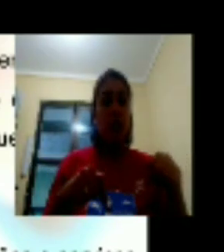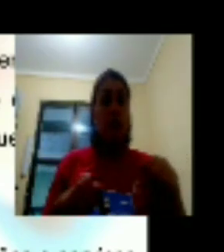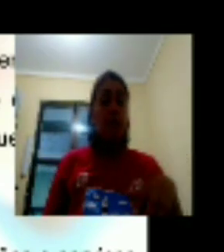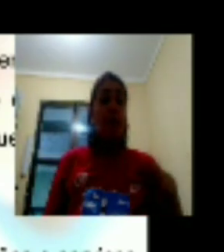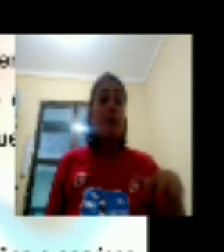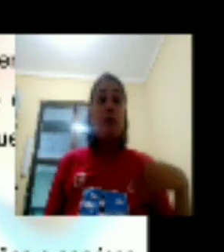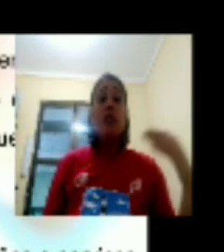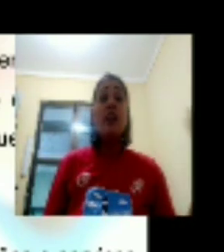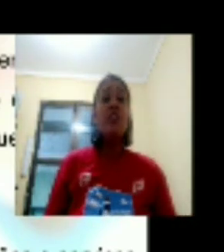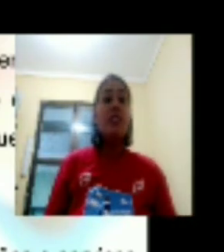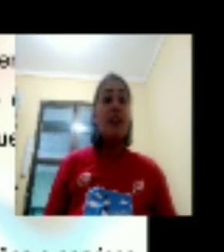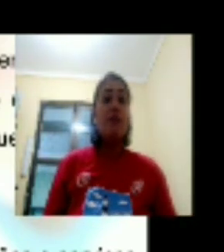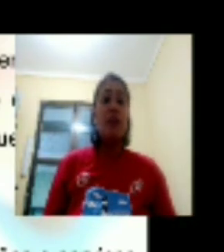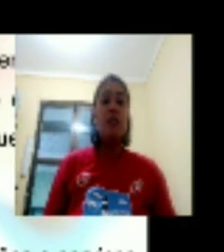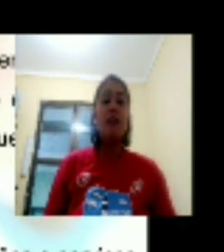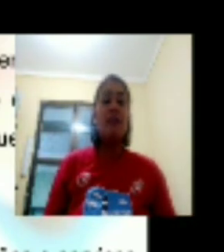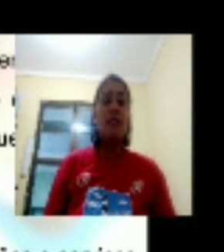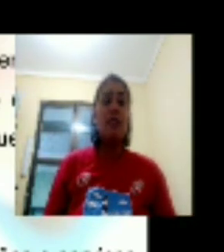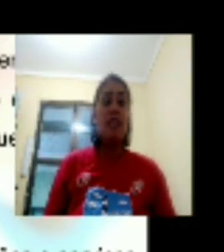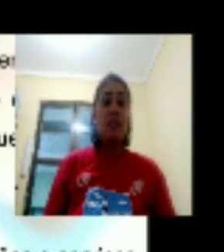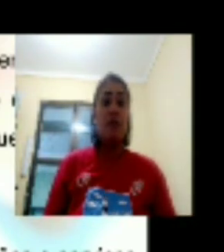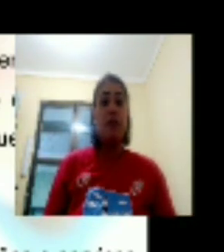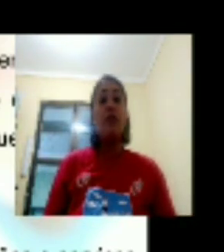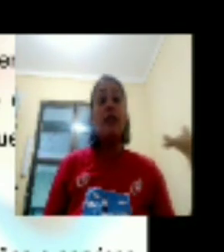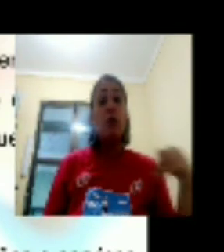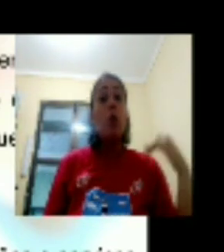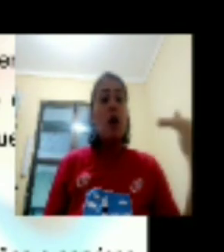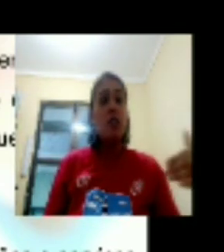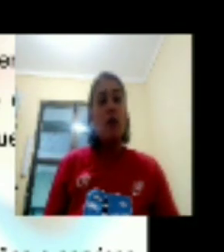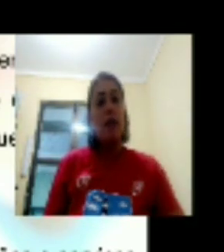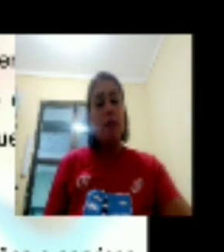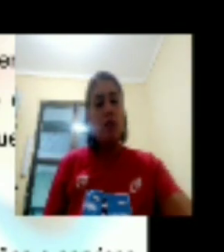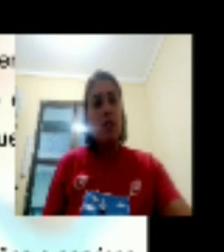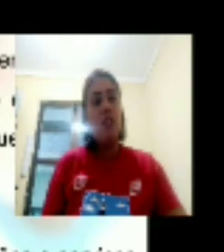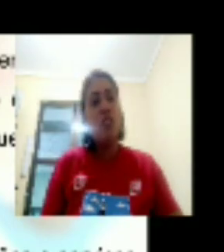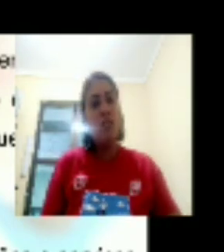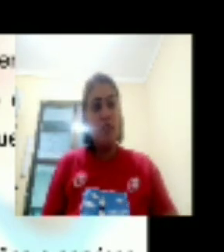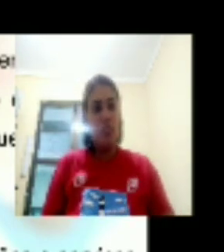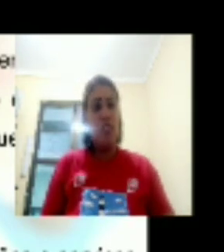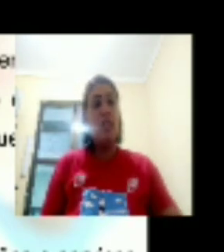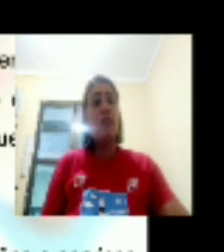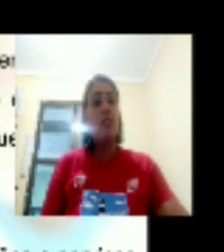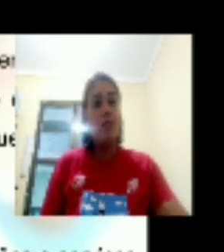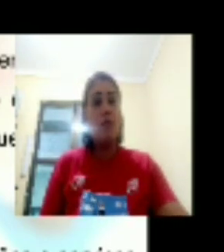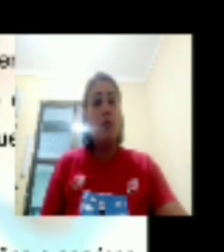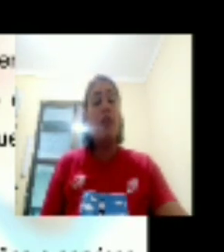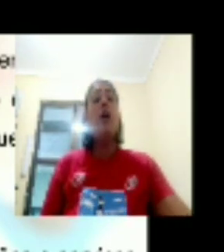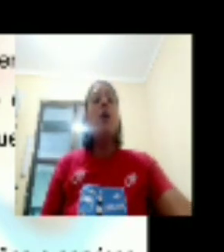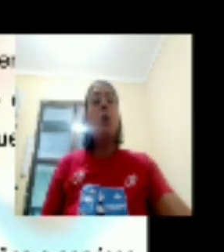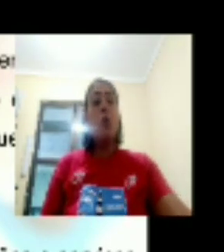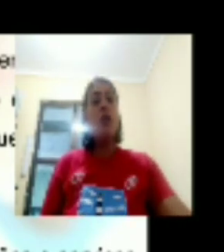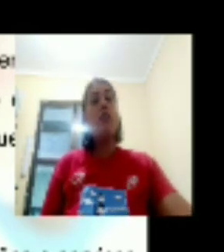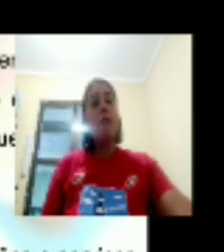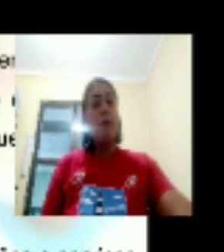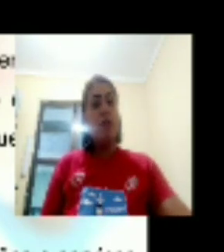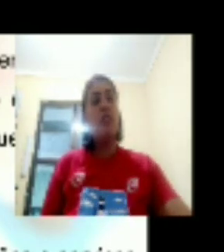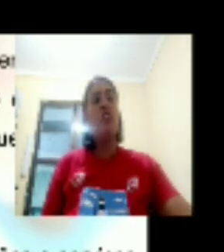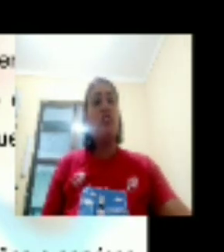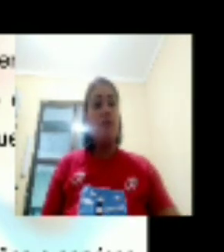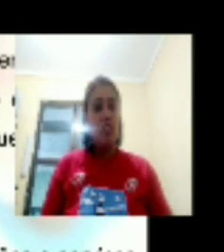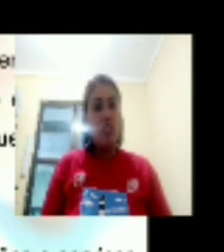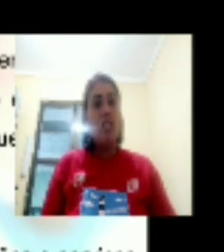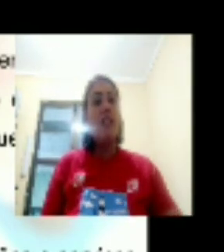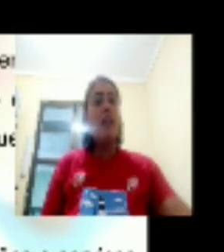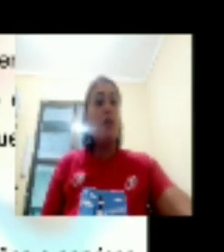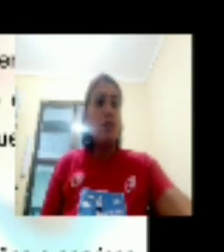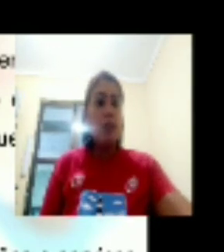E hoje a gente está vendo essa dificuldade. O quanto é importante a gente investir na nossa saúde. O quanto que é importante a